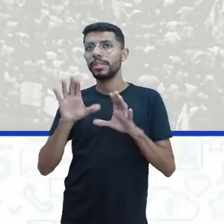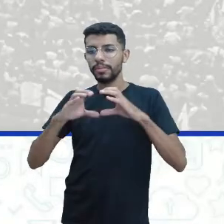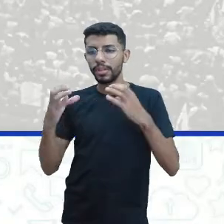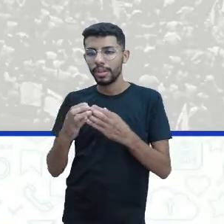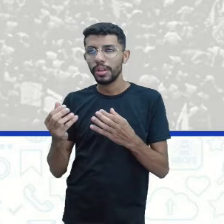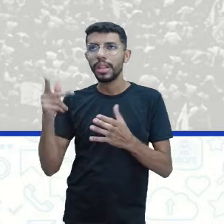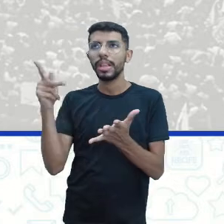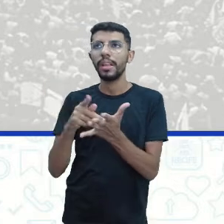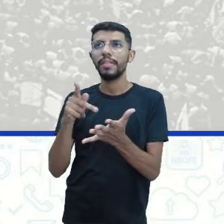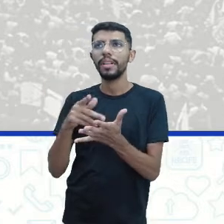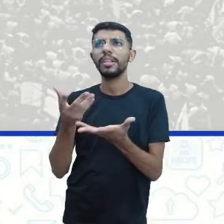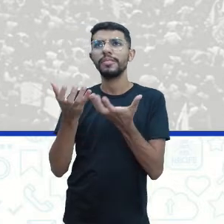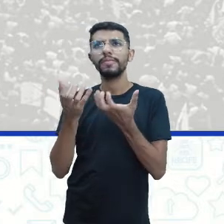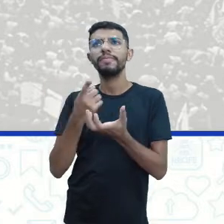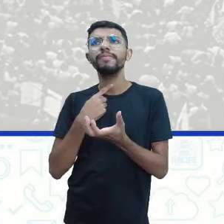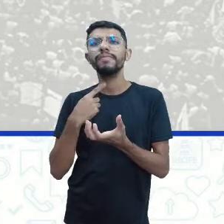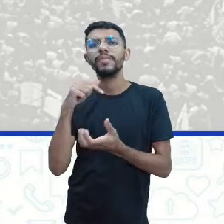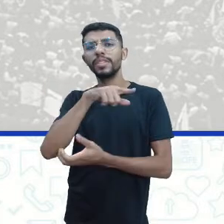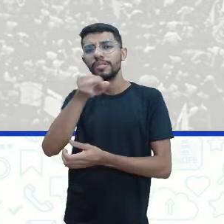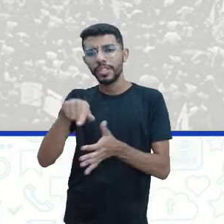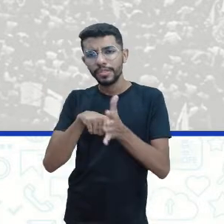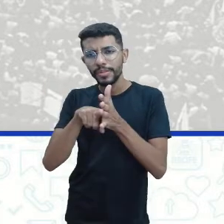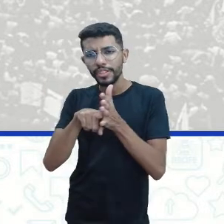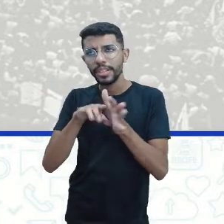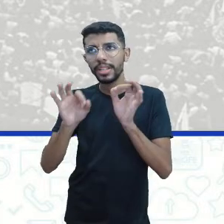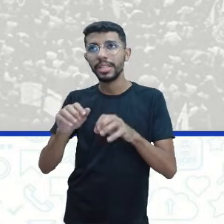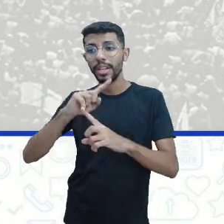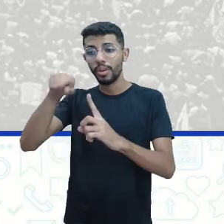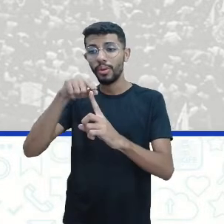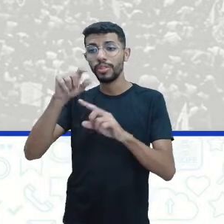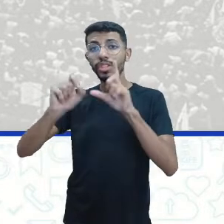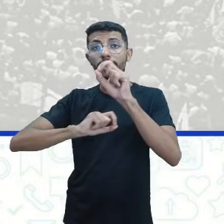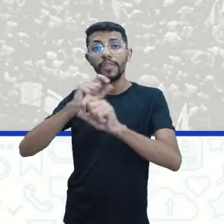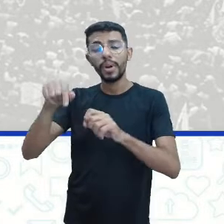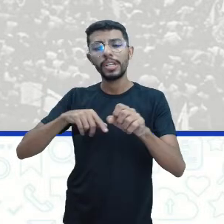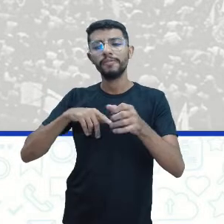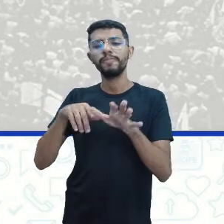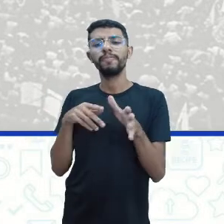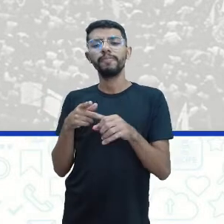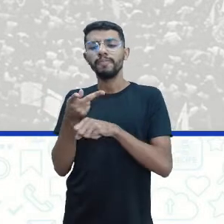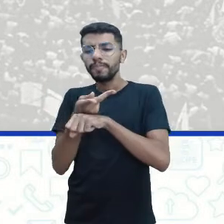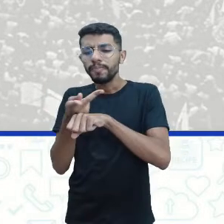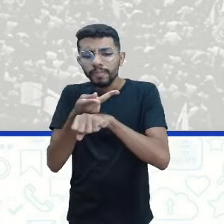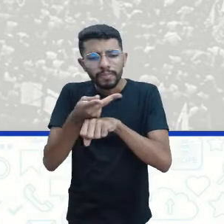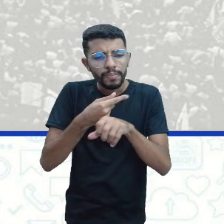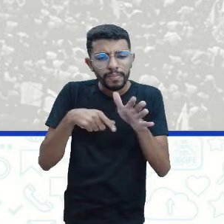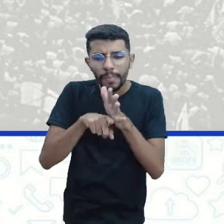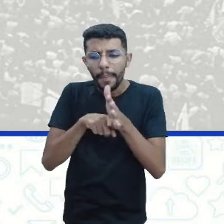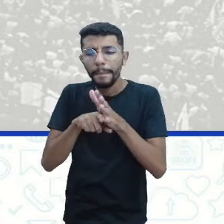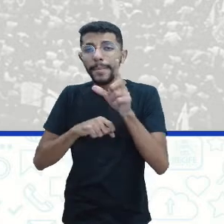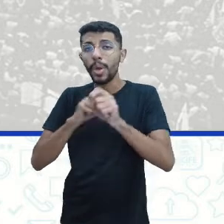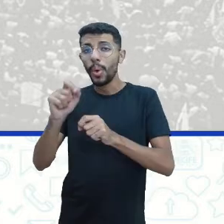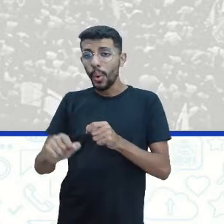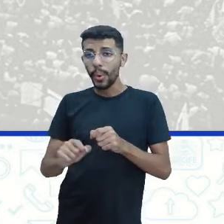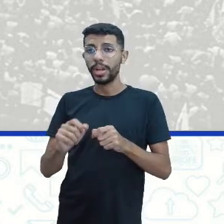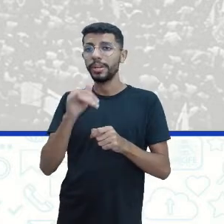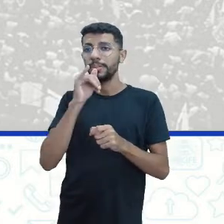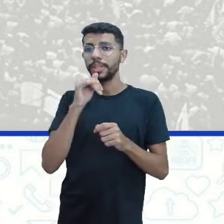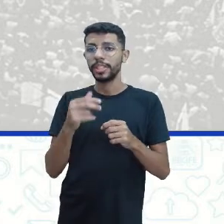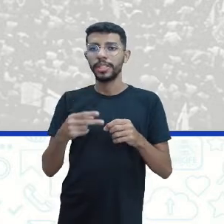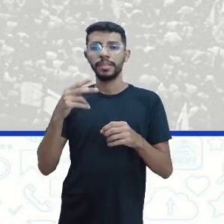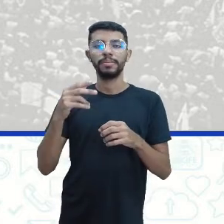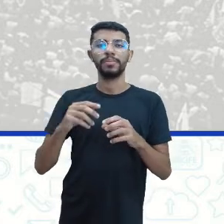vocês pesquisassem mais sobre a Comissão da Verdade. O objetivo dela foi investigar justamente as violações, né, aos